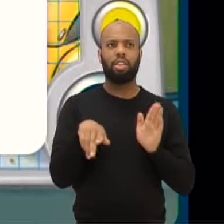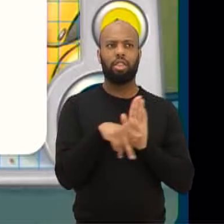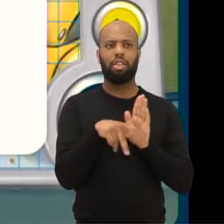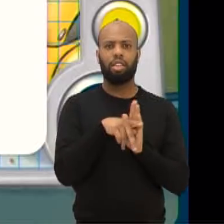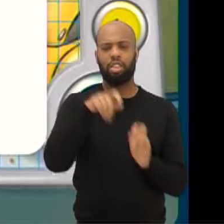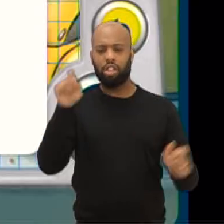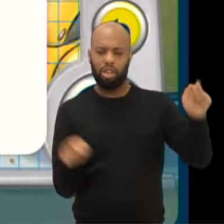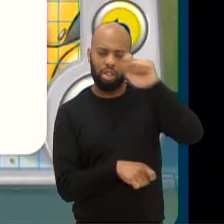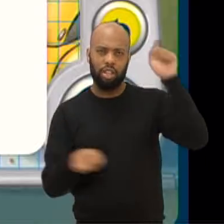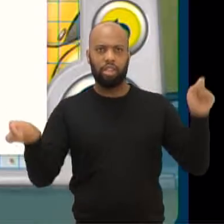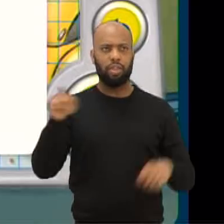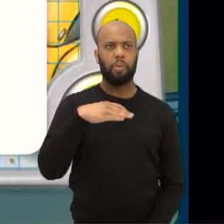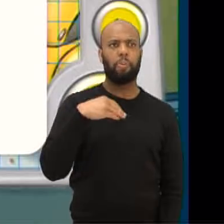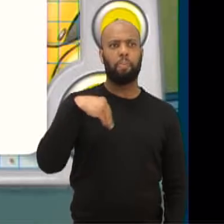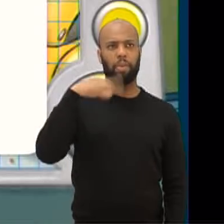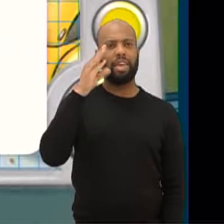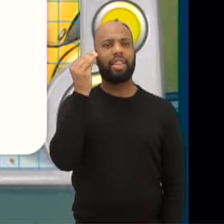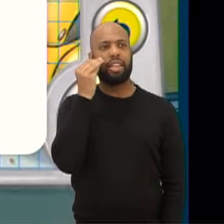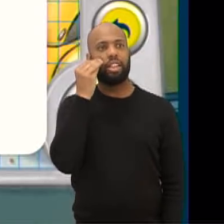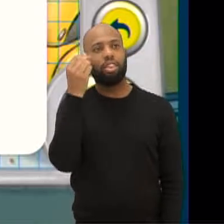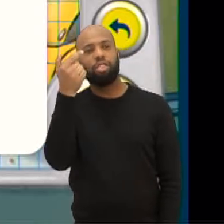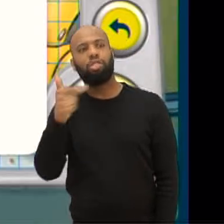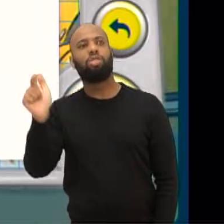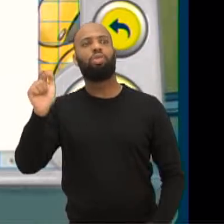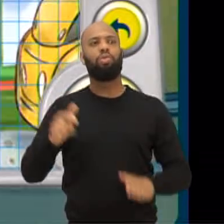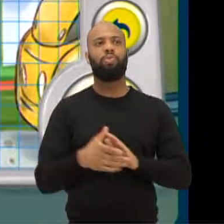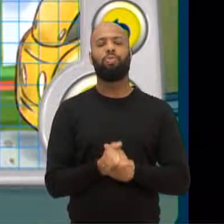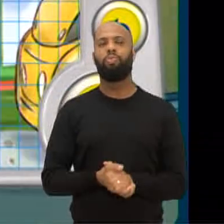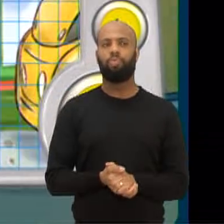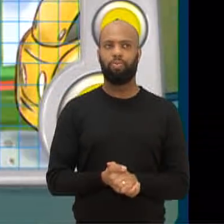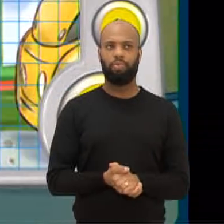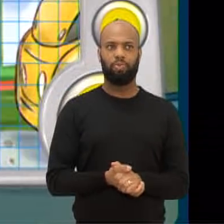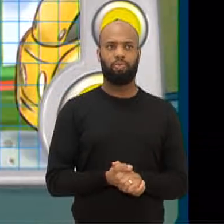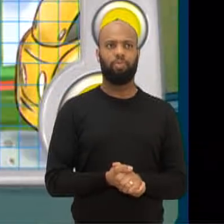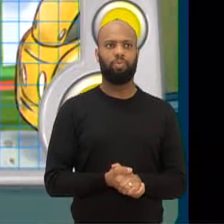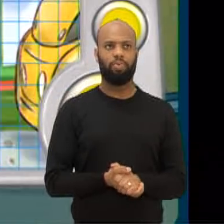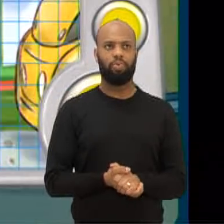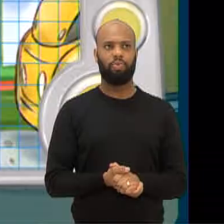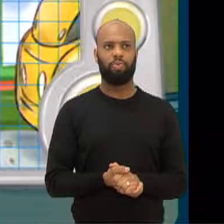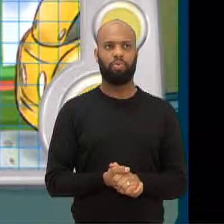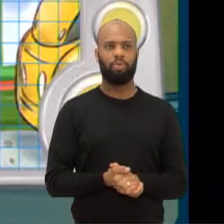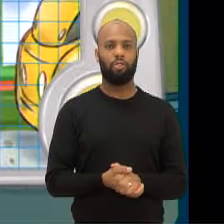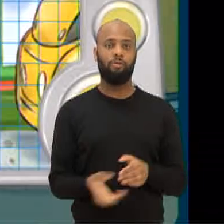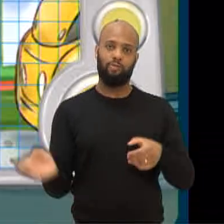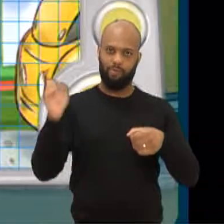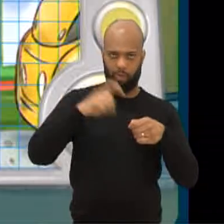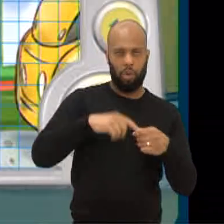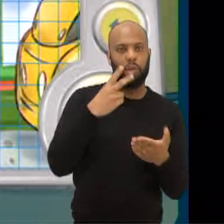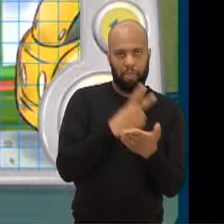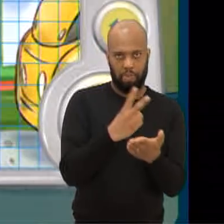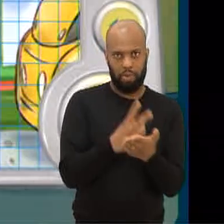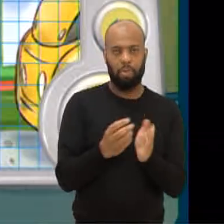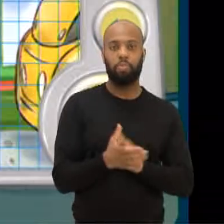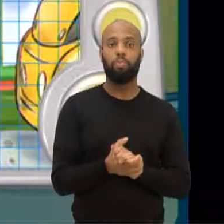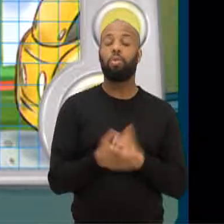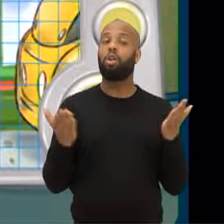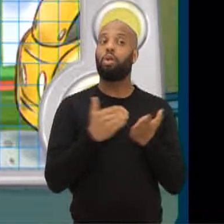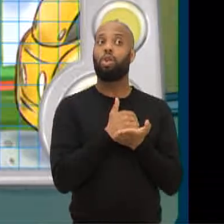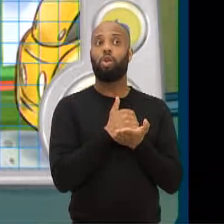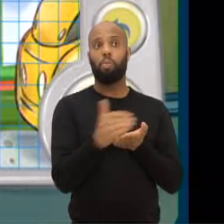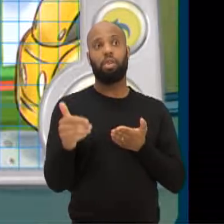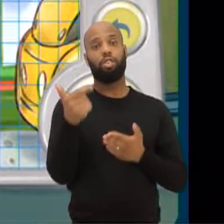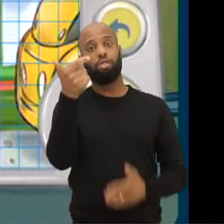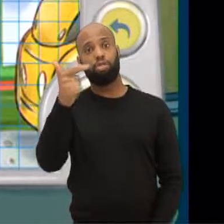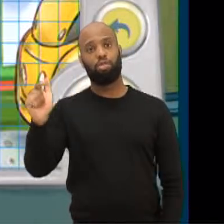dela tinha que ser um pouco maior. Vamos tentar novamente? Vamos lá, ela volta para o local e começa do zero